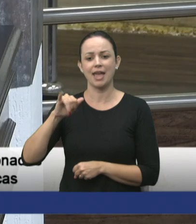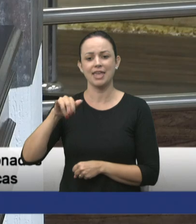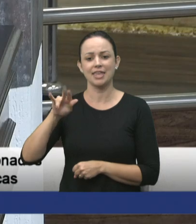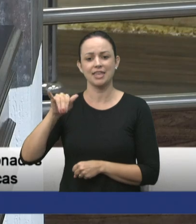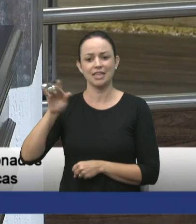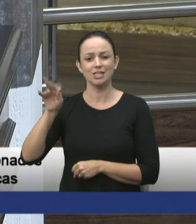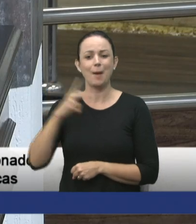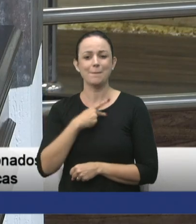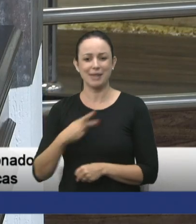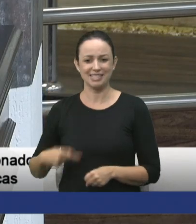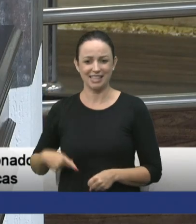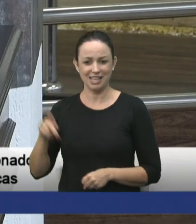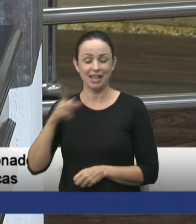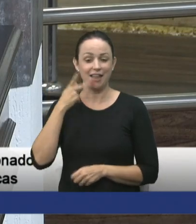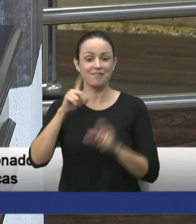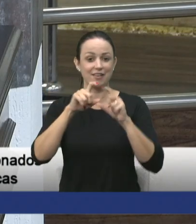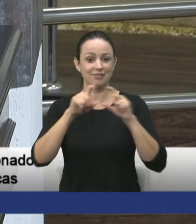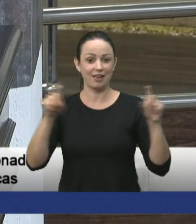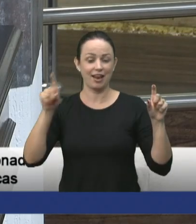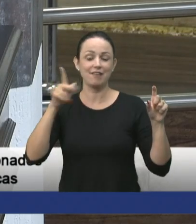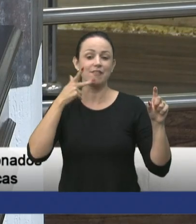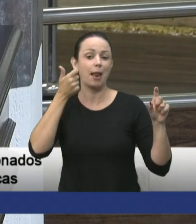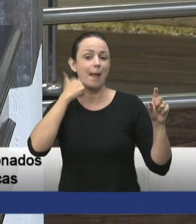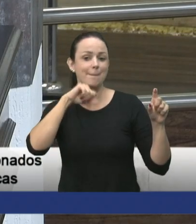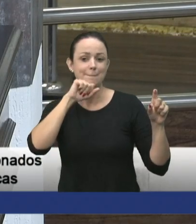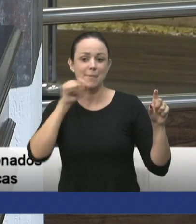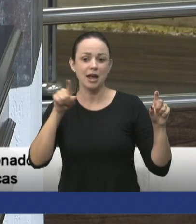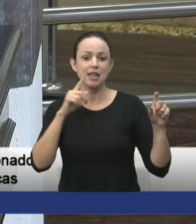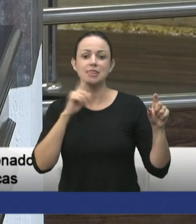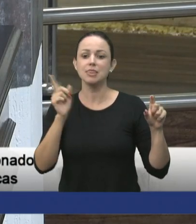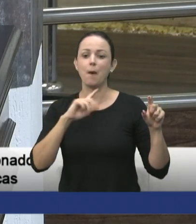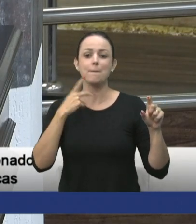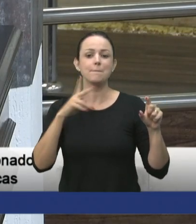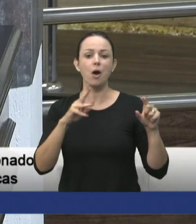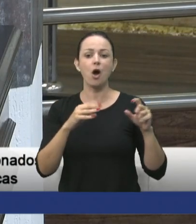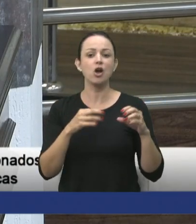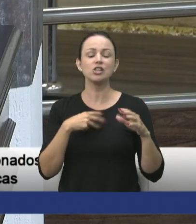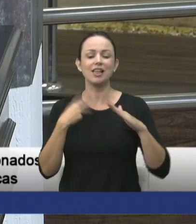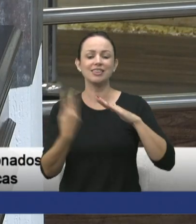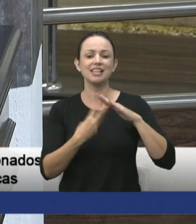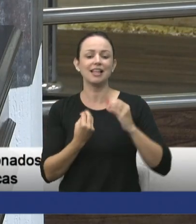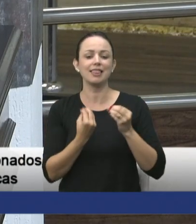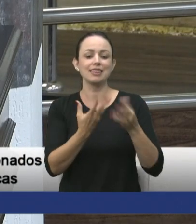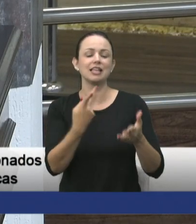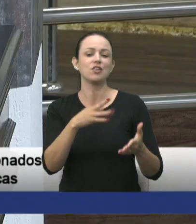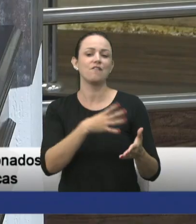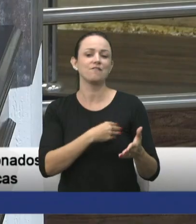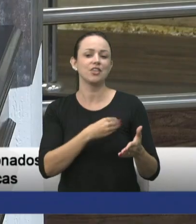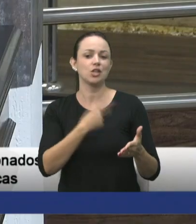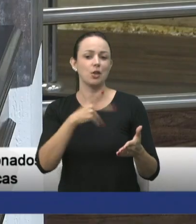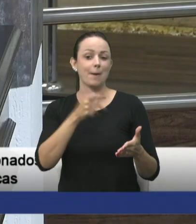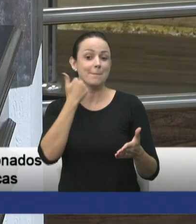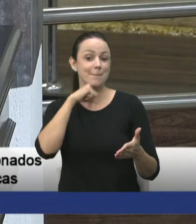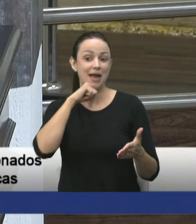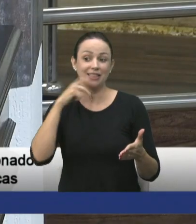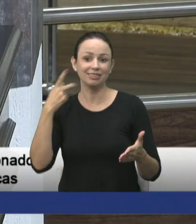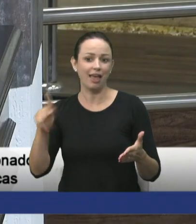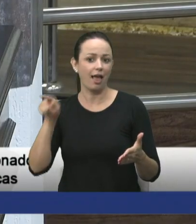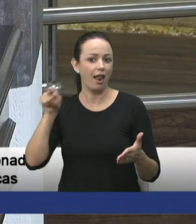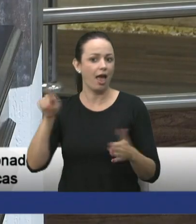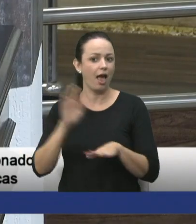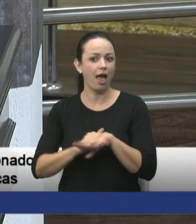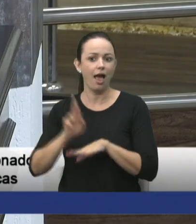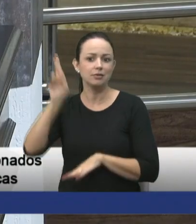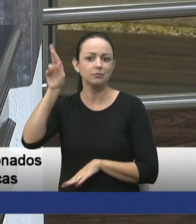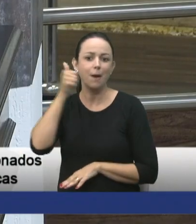presidente, ela tem uma frase, que a mãe não deve terceirizar a sua maternidade. Tem papel que é seu, mãe. Tem papel que